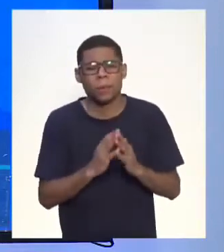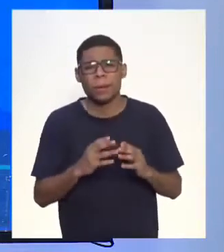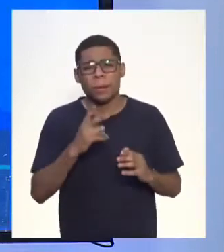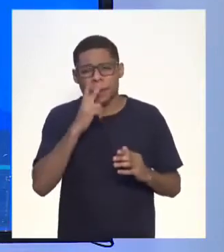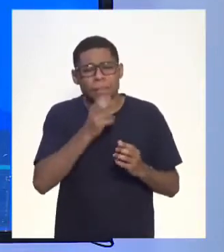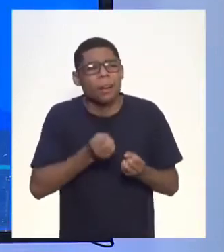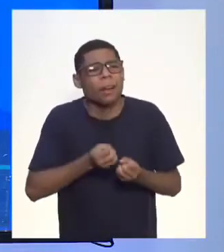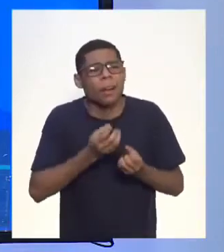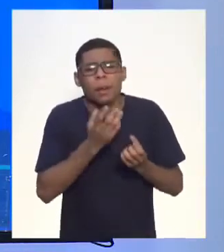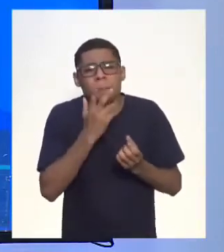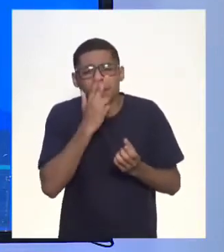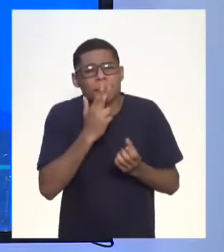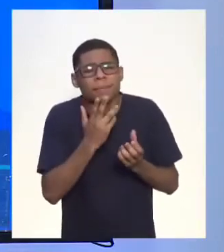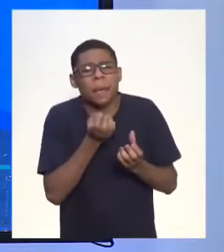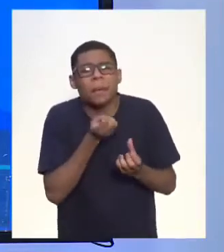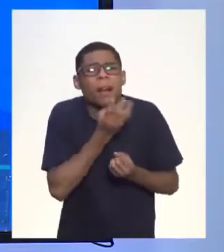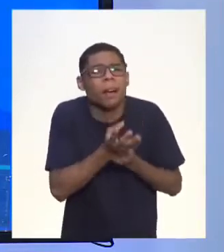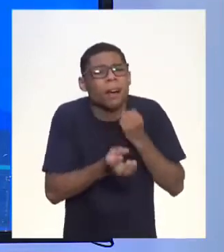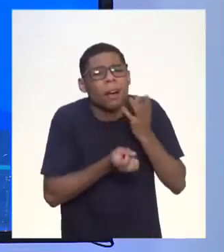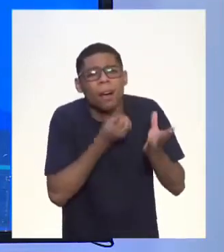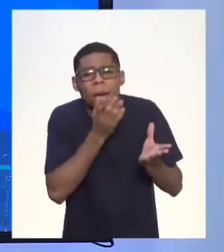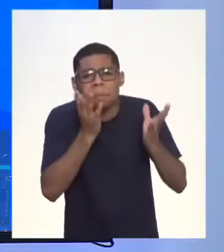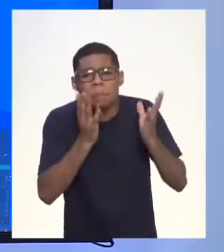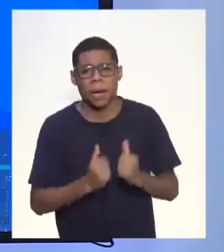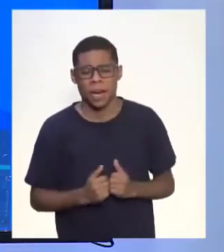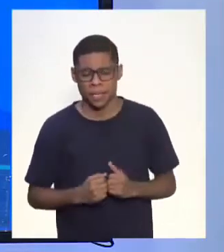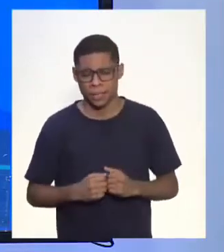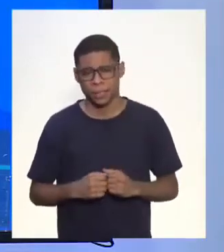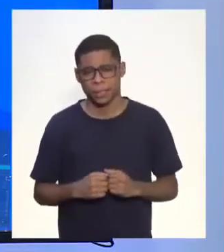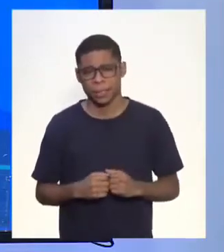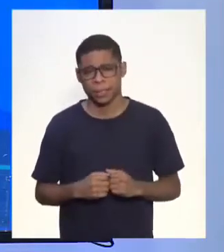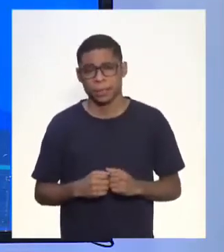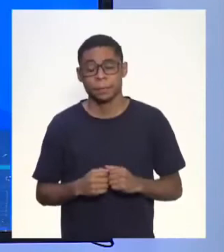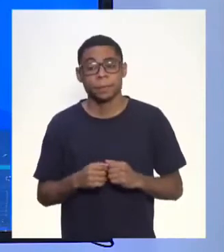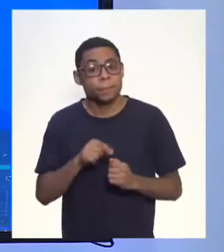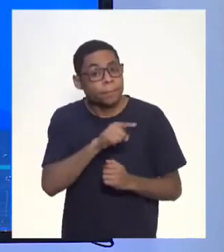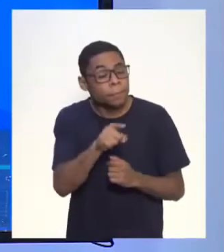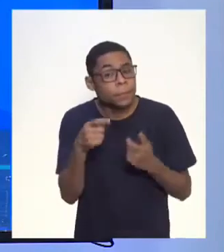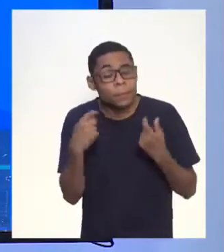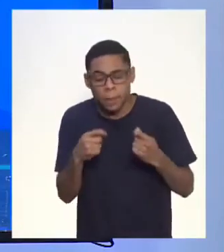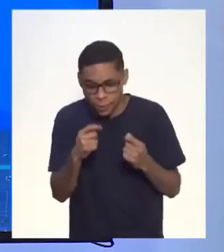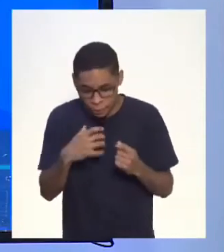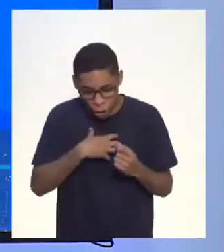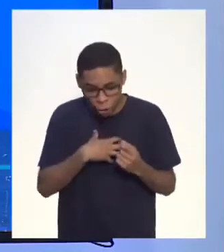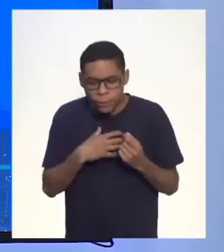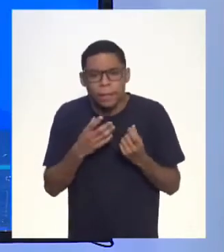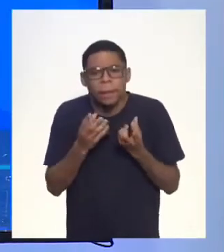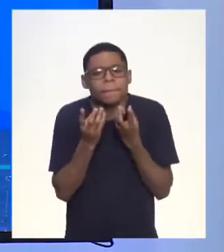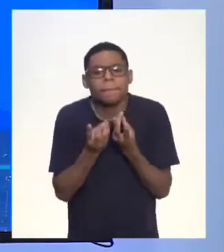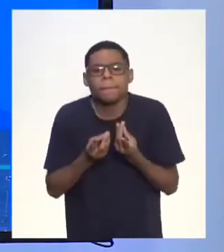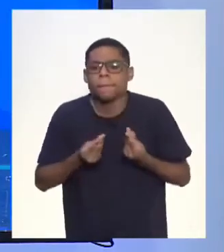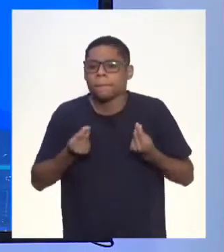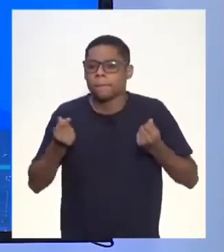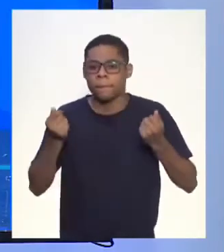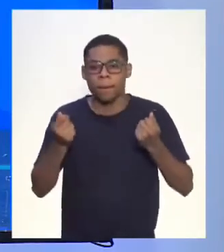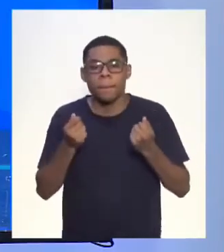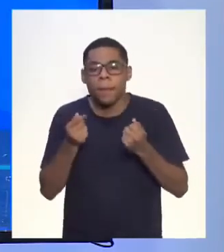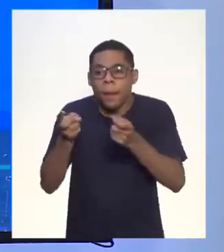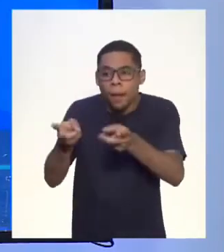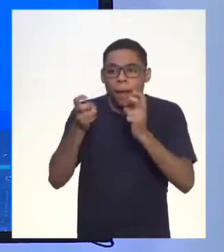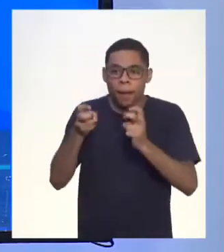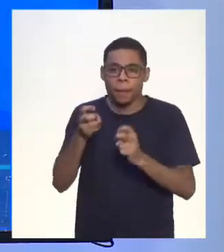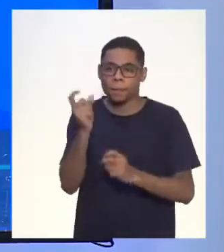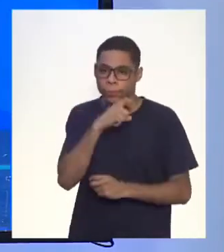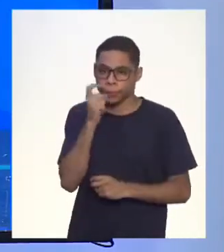às vezes tem essa parte que nós não podemos ficar assim, bem sutil, que dá para perceber uma mentira ali. Como que